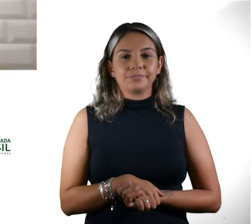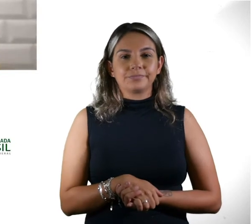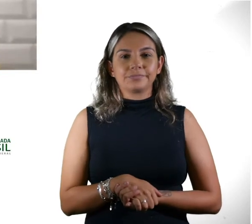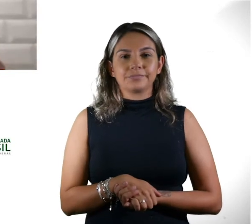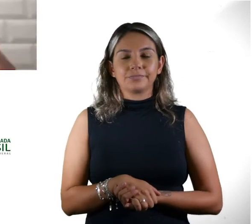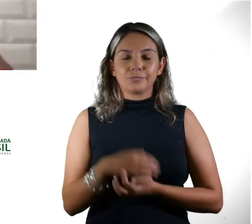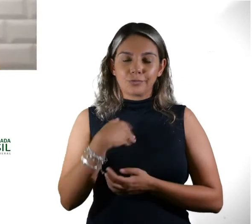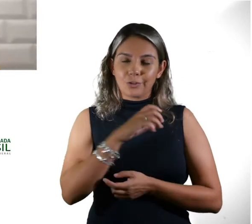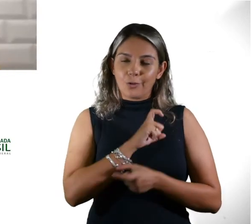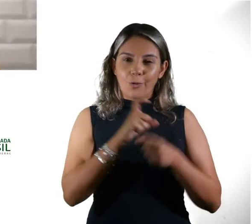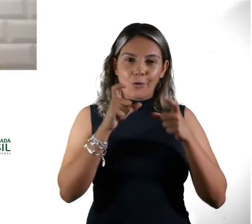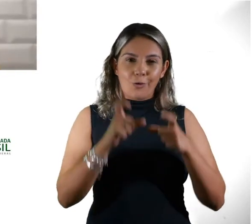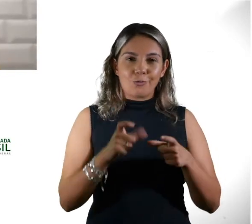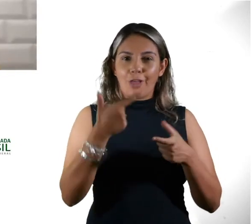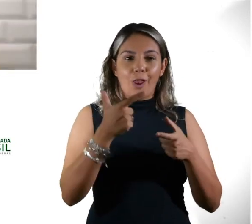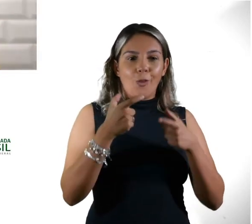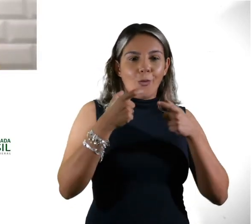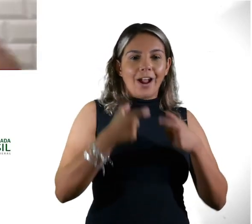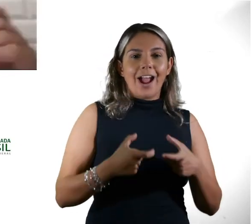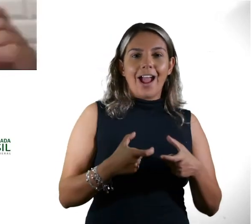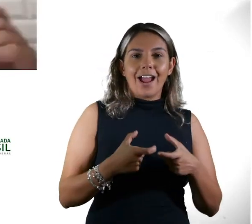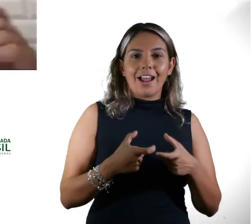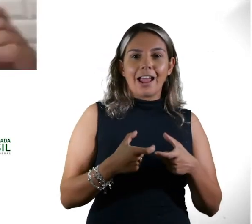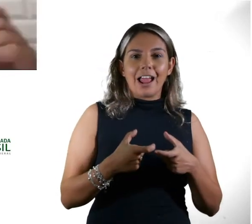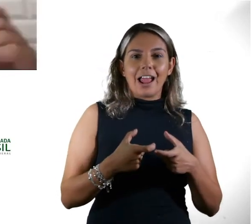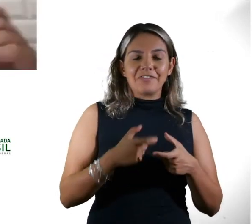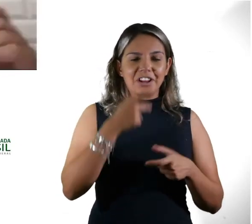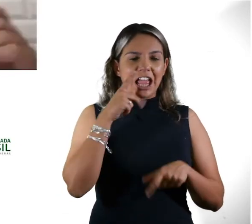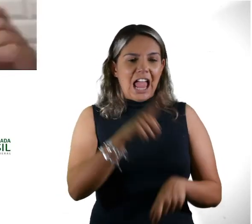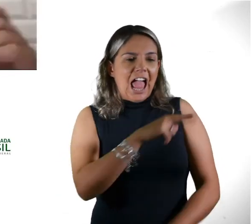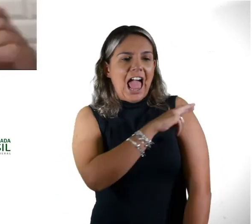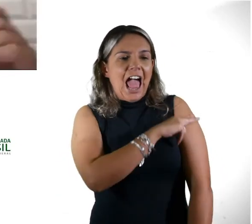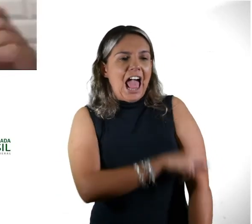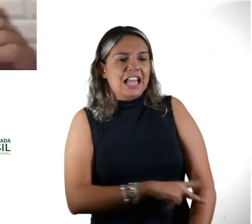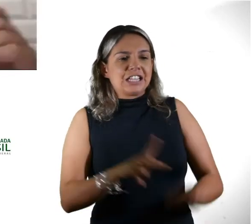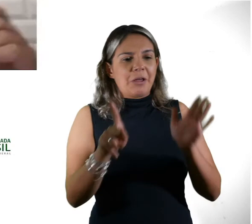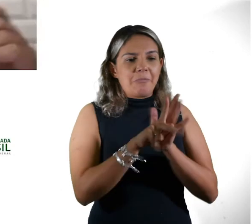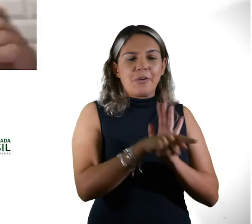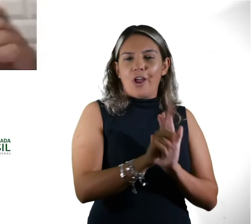desse lugar sem lugar, não é? Desse lugar no meio.